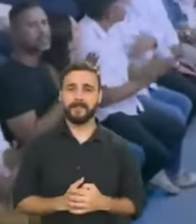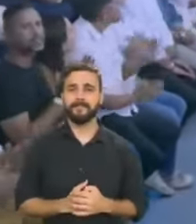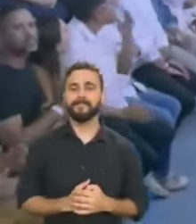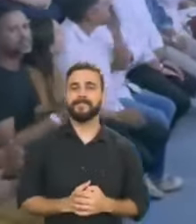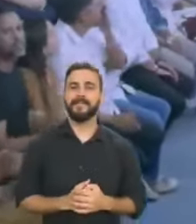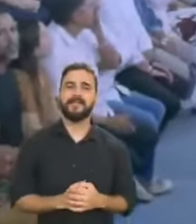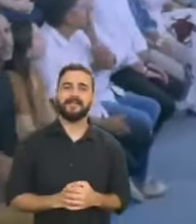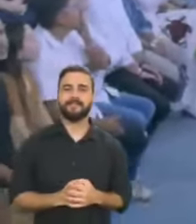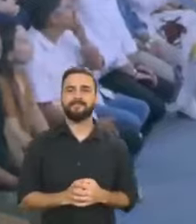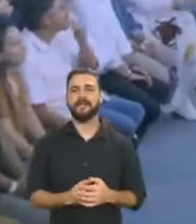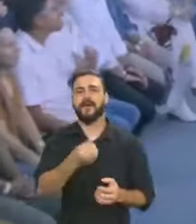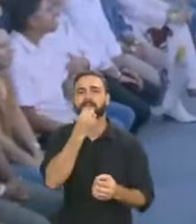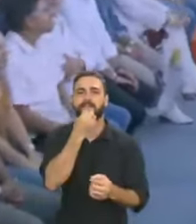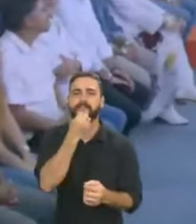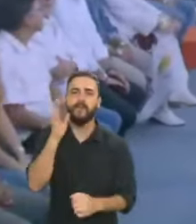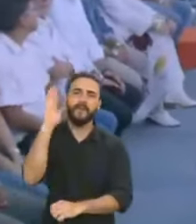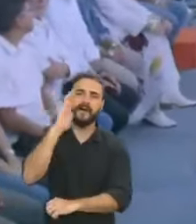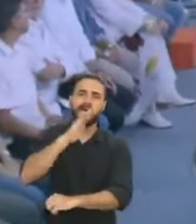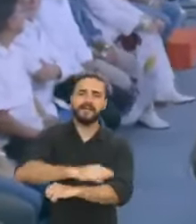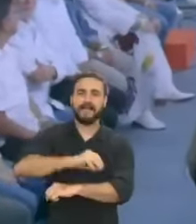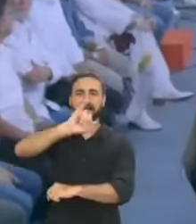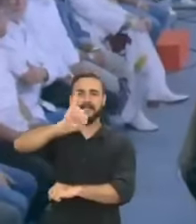Muito boa tarde, Juliano, tudo bem?